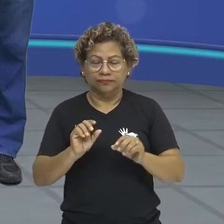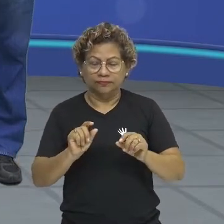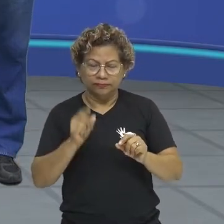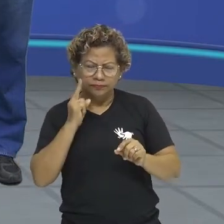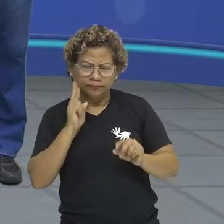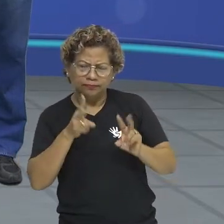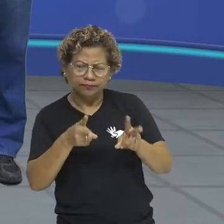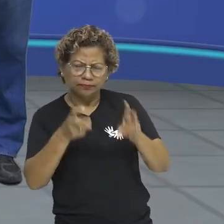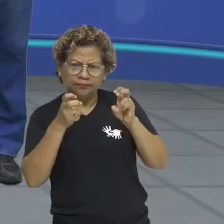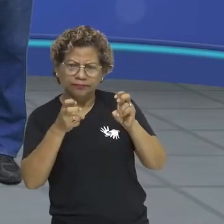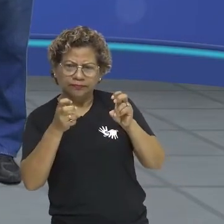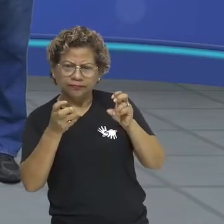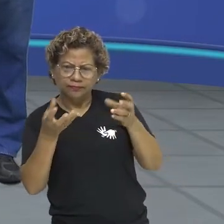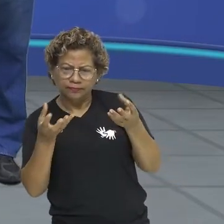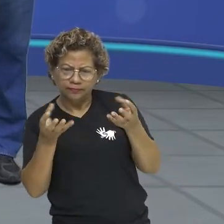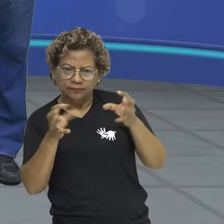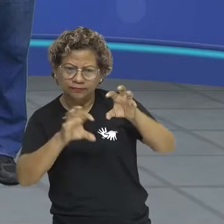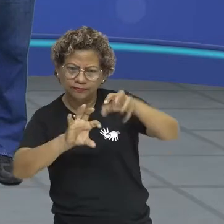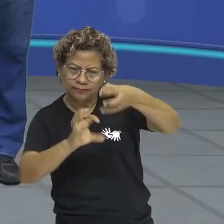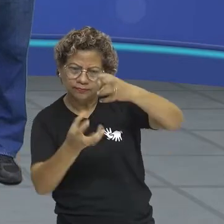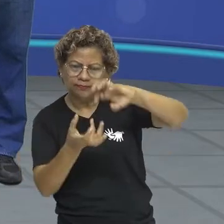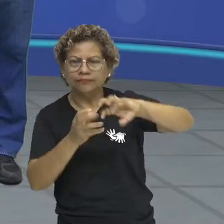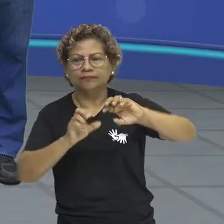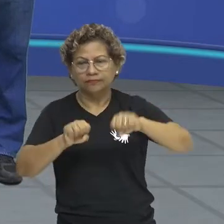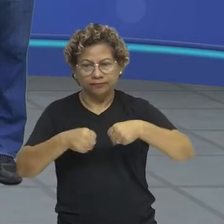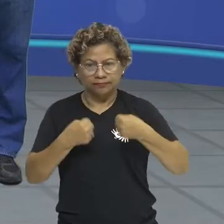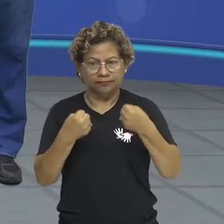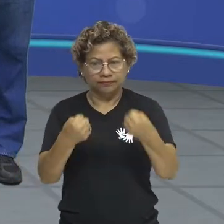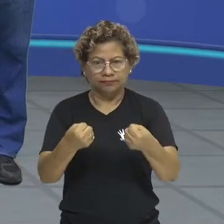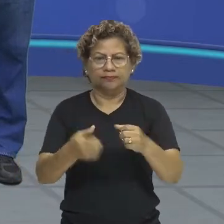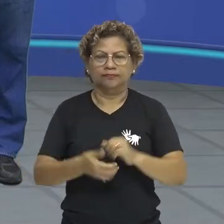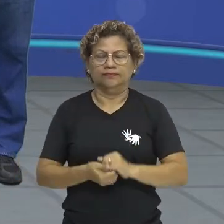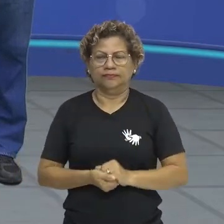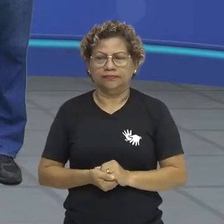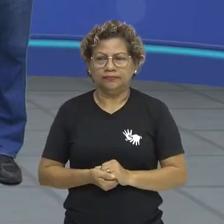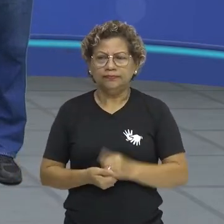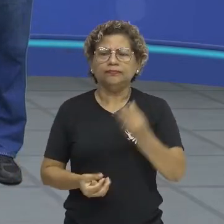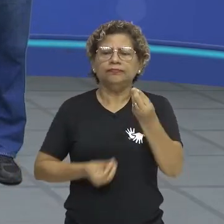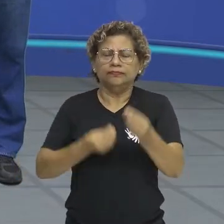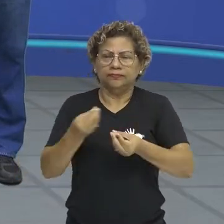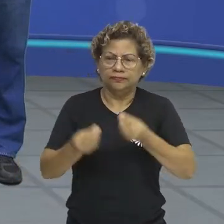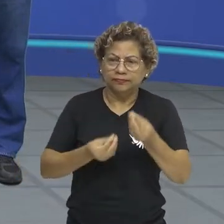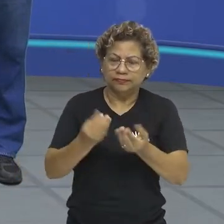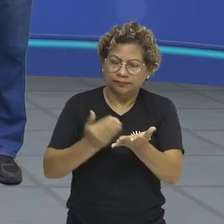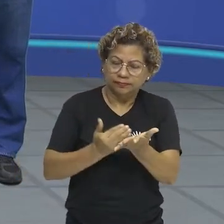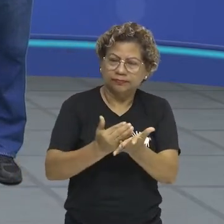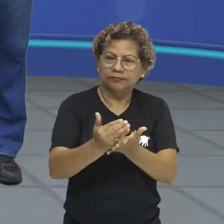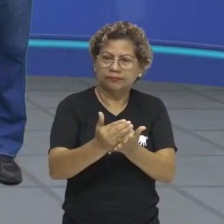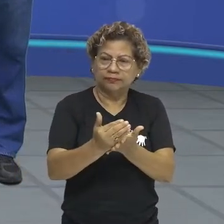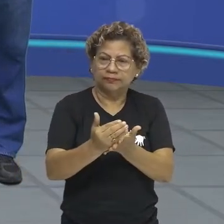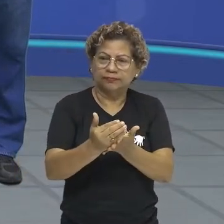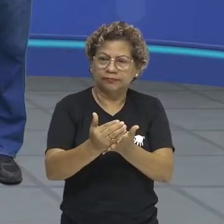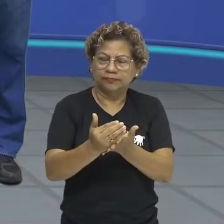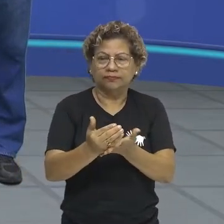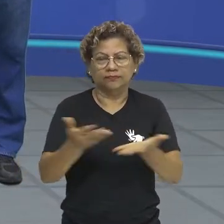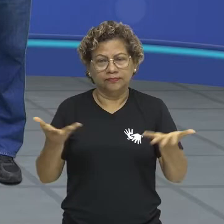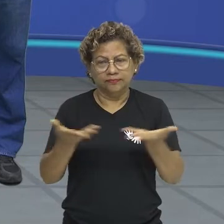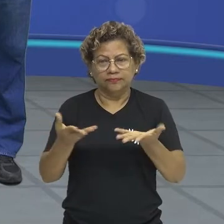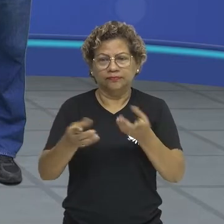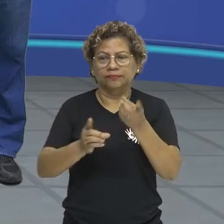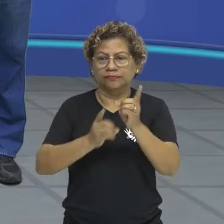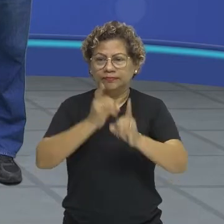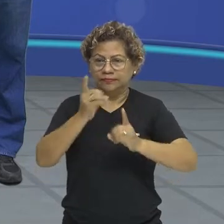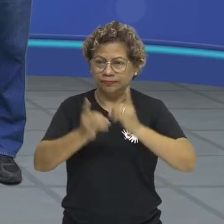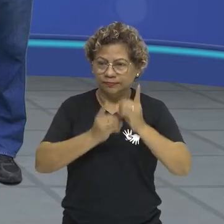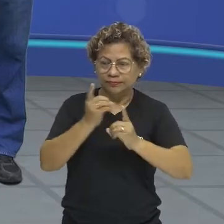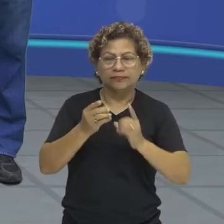certo? Então, pessoal, quando começou, então, esse estudo, né, que nós vamos fazer agora da dinâmica? Vamos ver